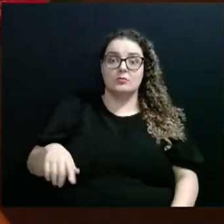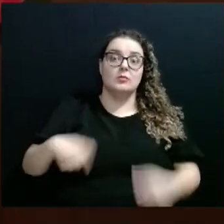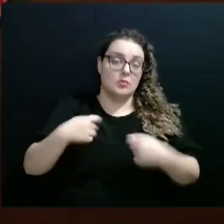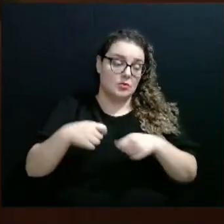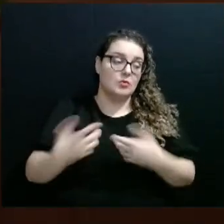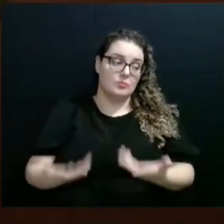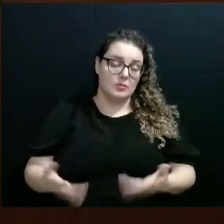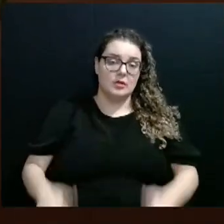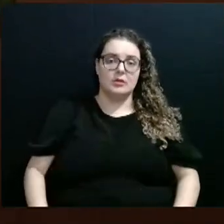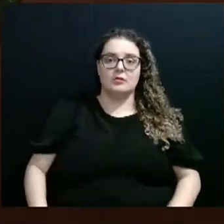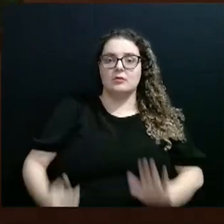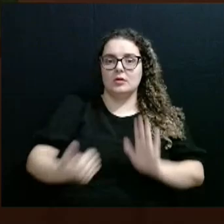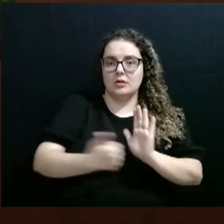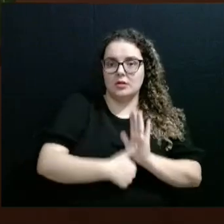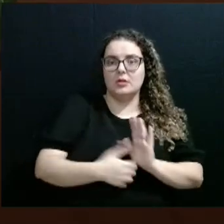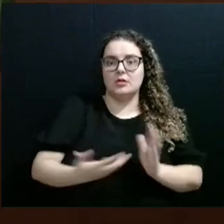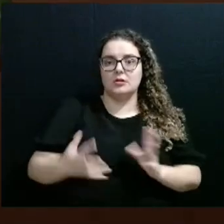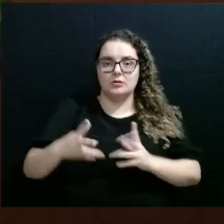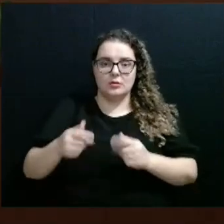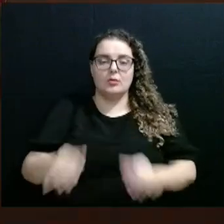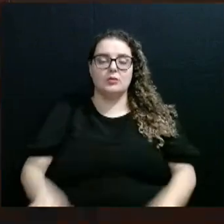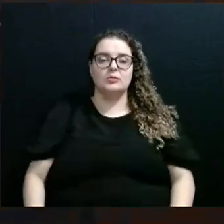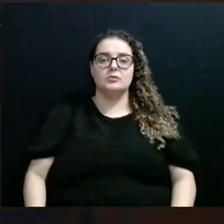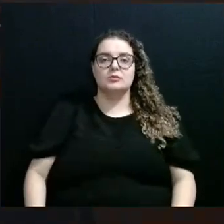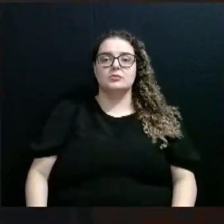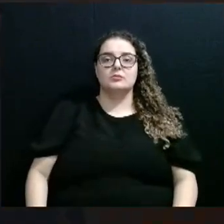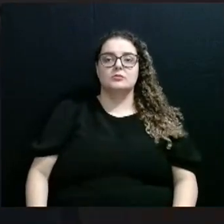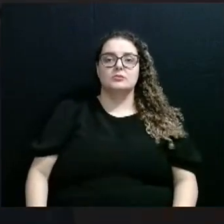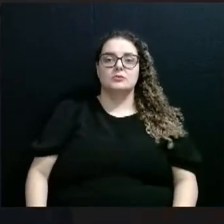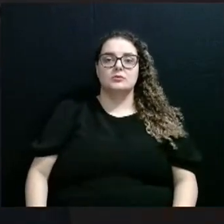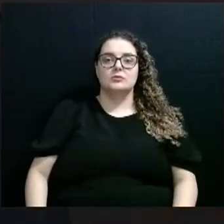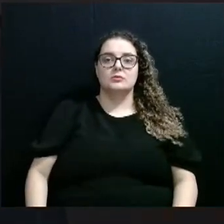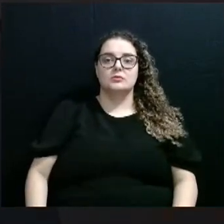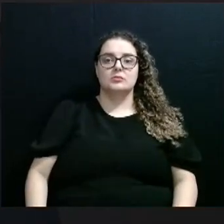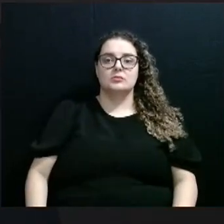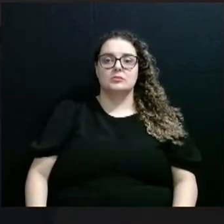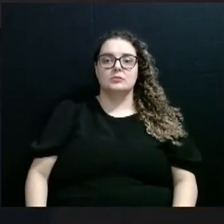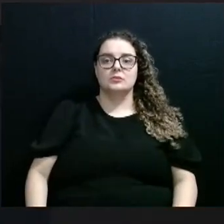nesses documentos aí. E